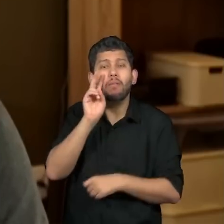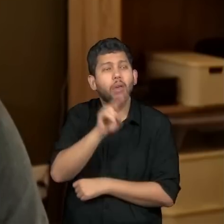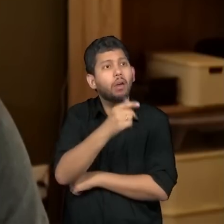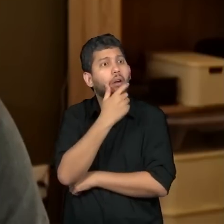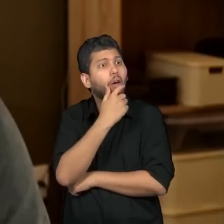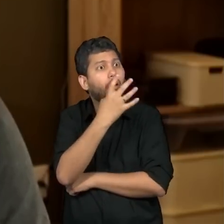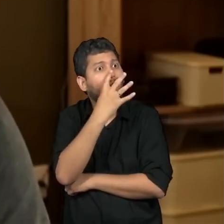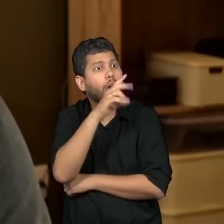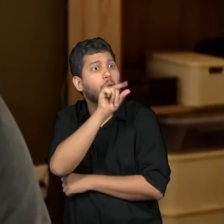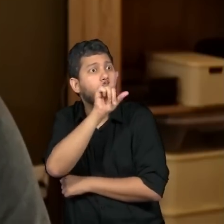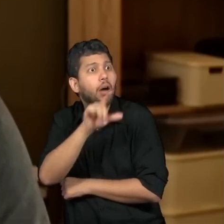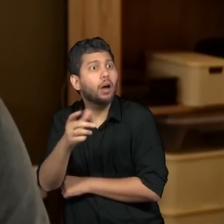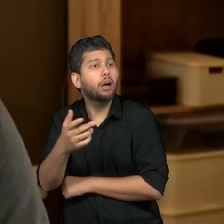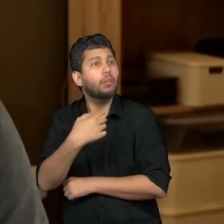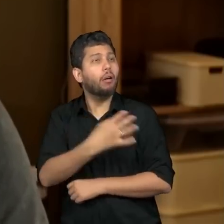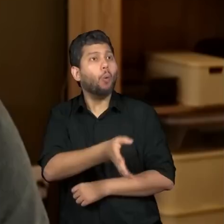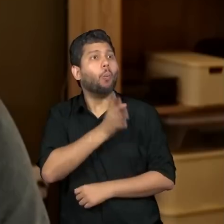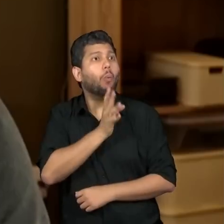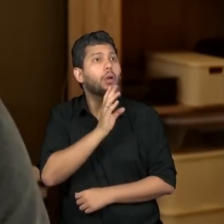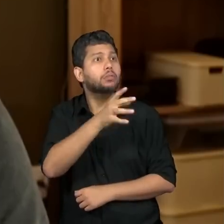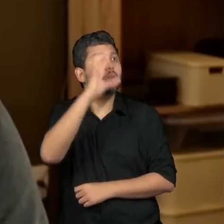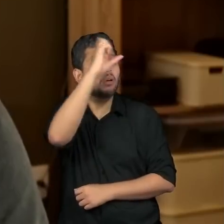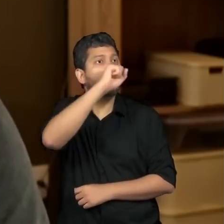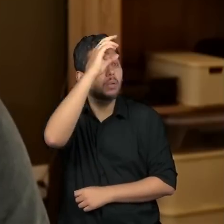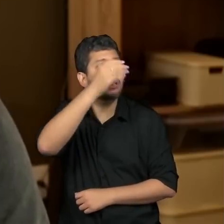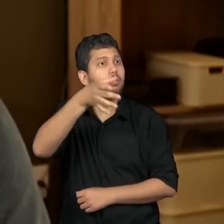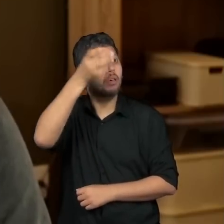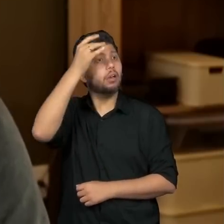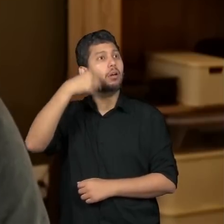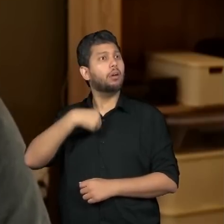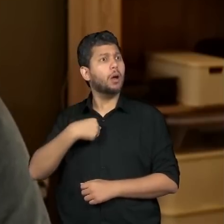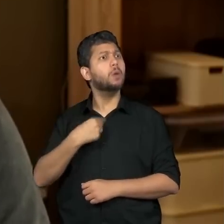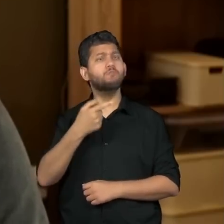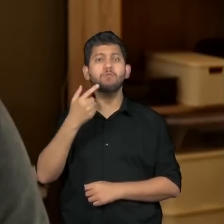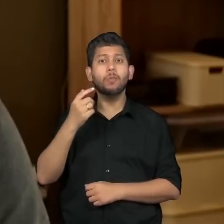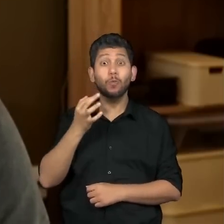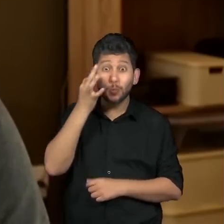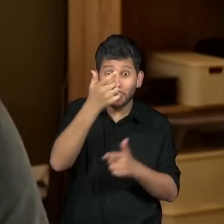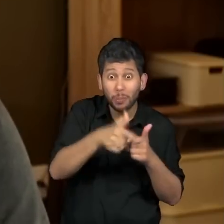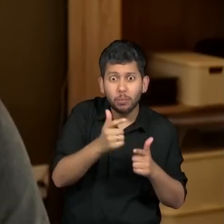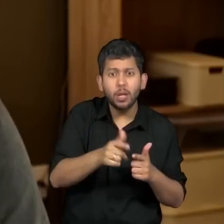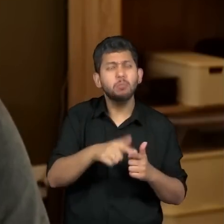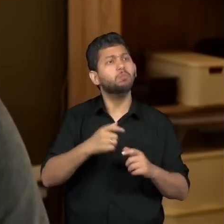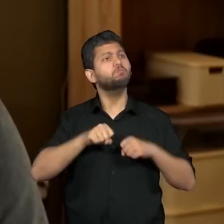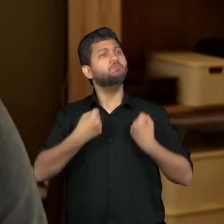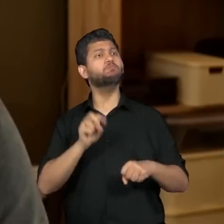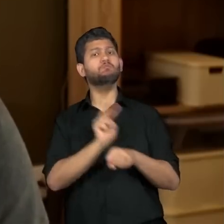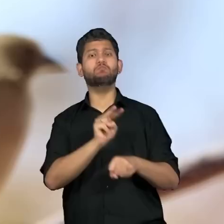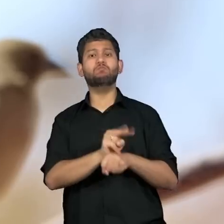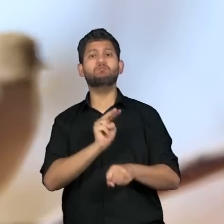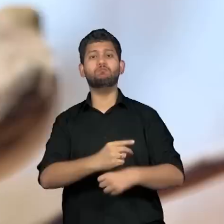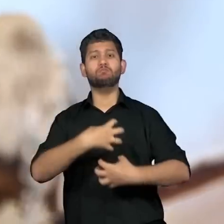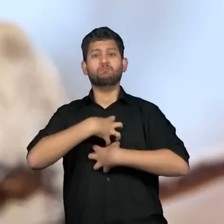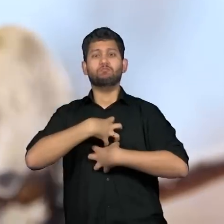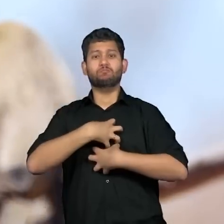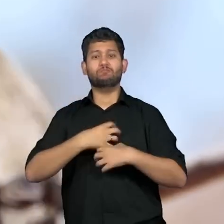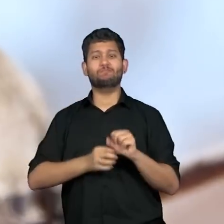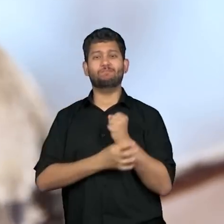pois divulgando as pessoas conhecem e conhecendo elas sentem vontade e necessidade de protegê-las.